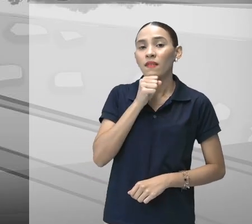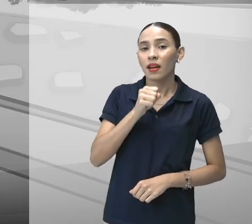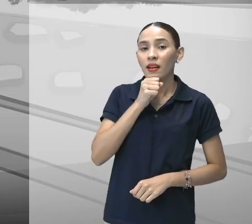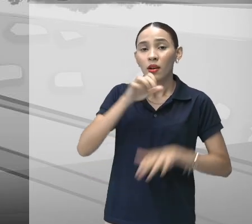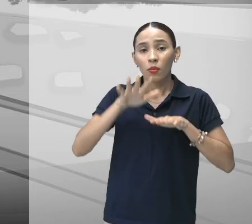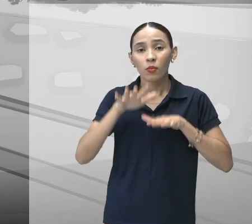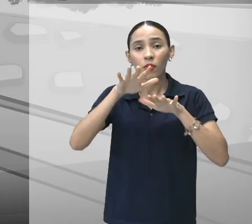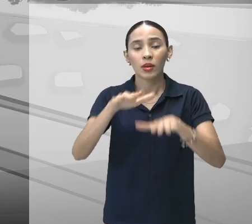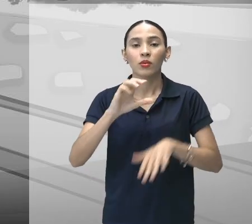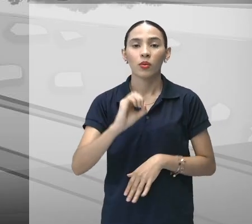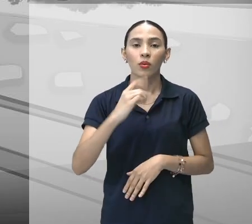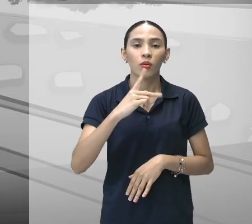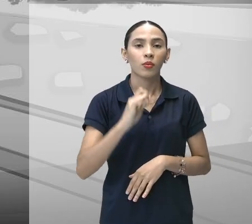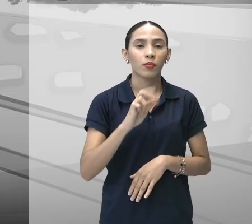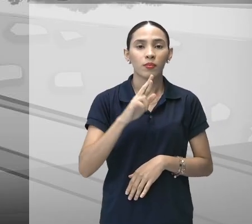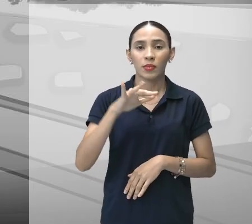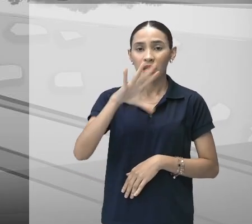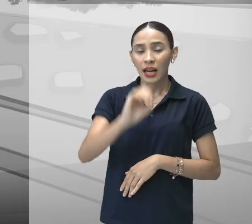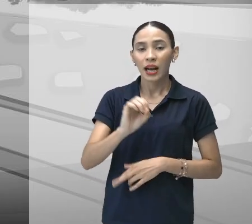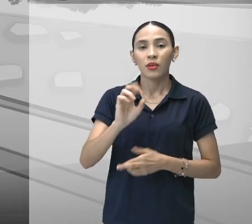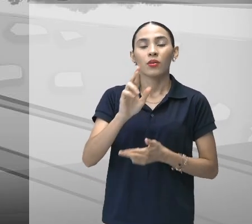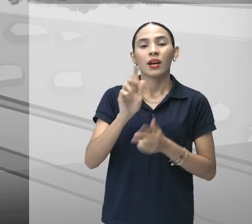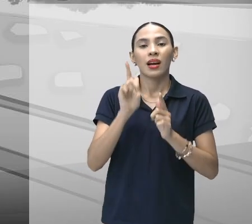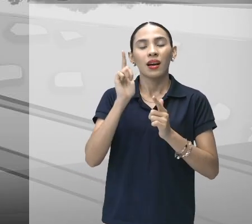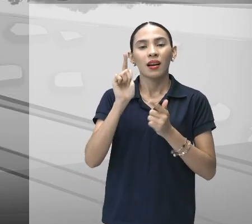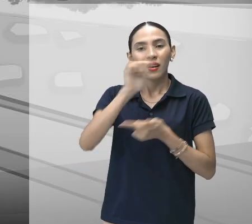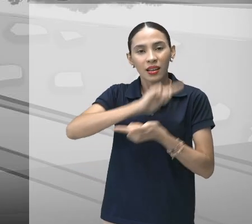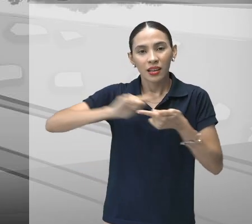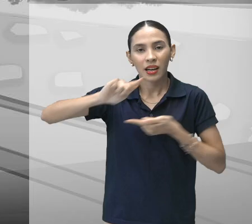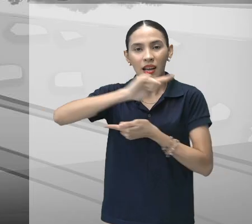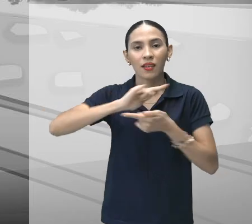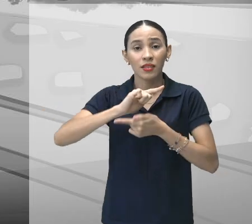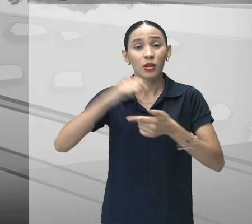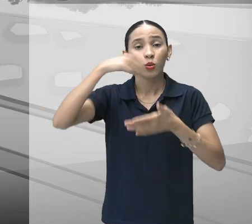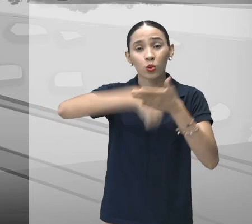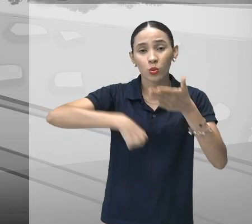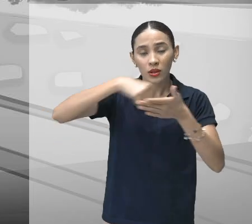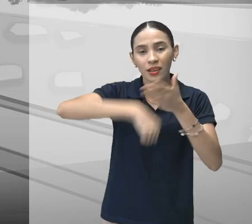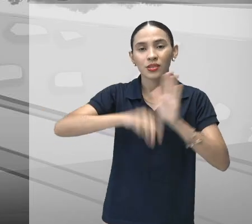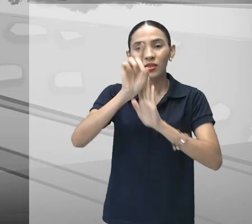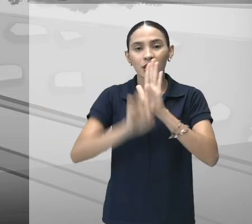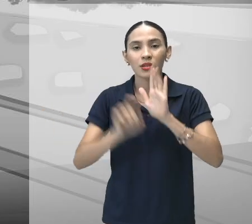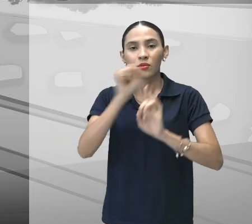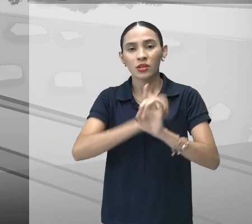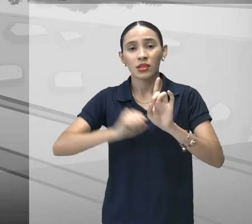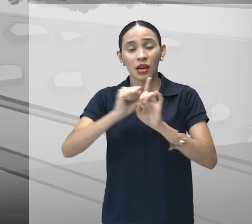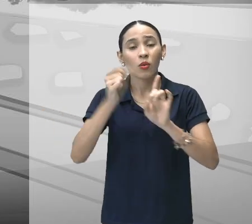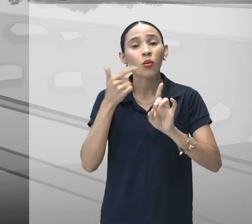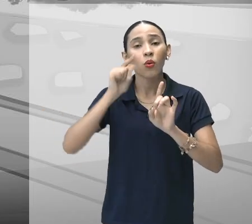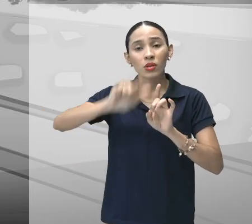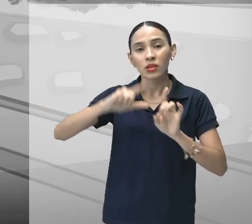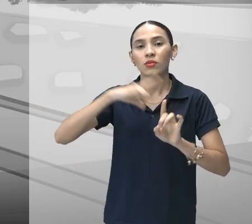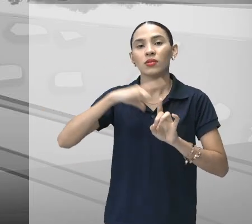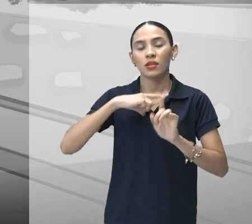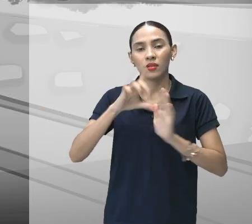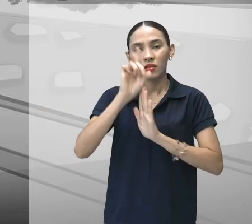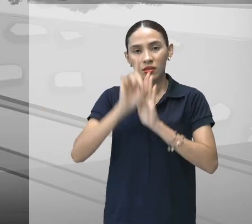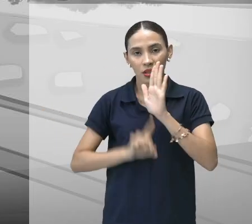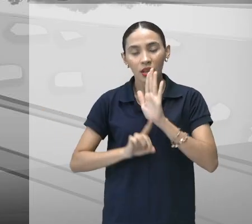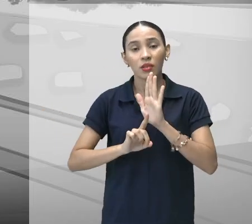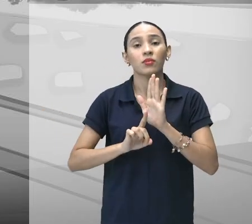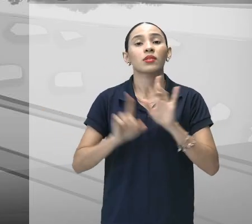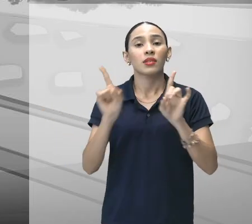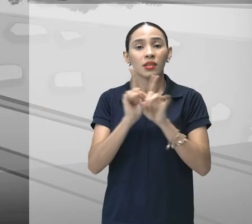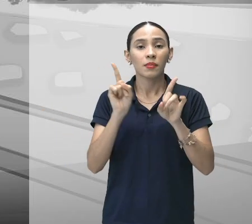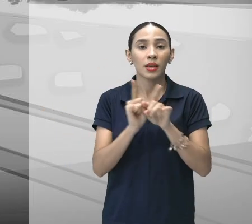movimento operário que, através de greve, através de lutas por direitos sociais, conseguiu conquistar esses direitos e